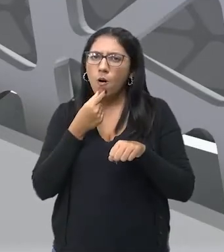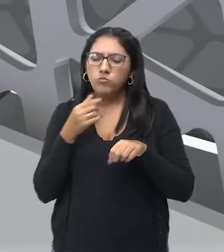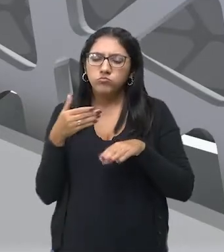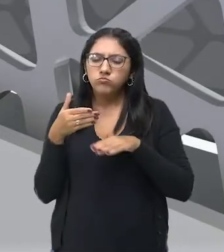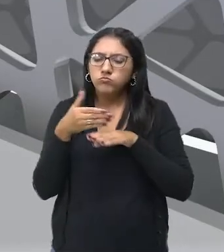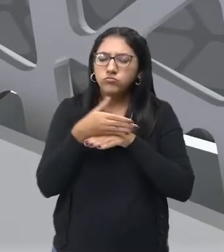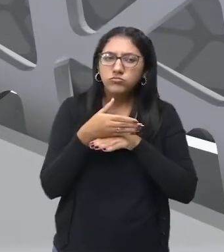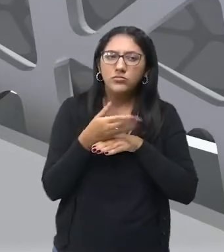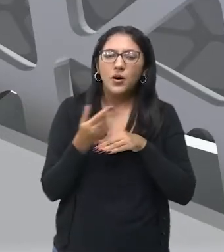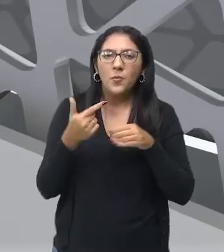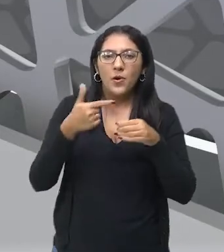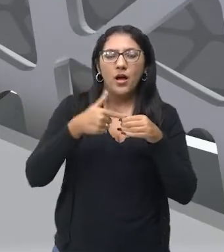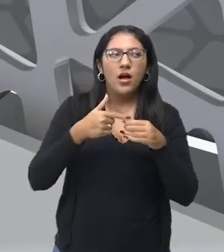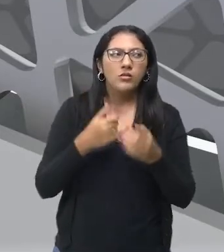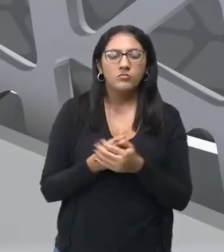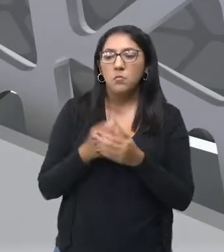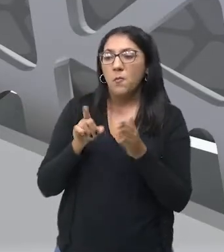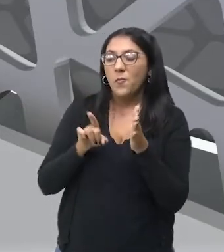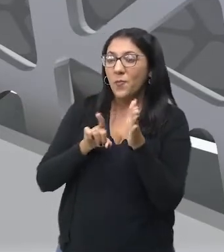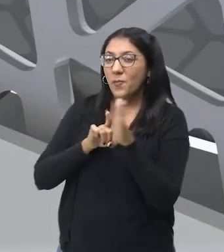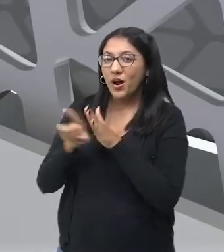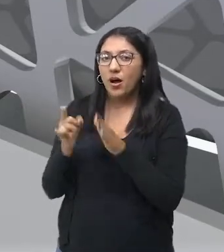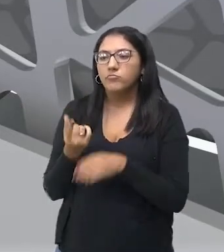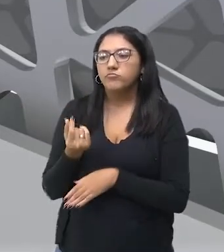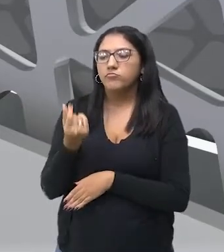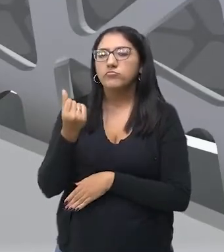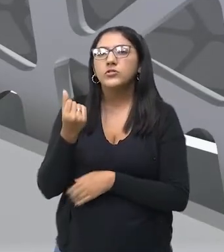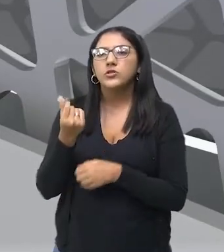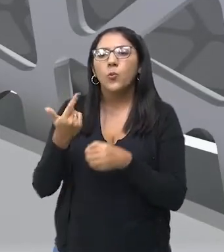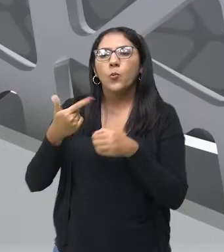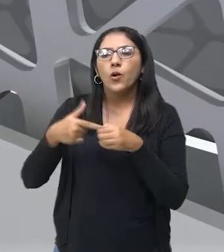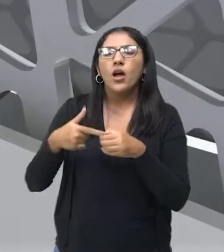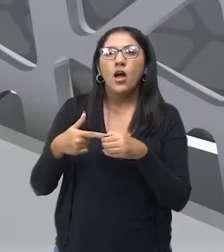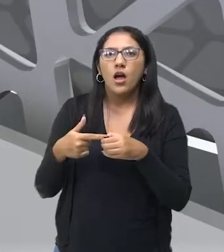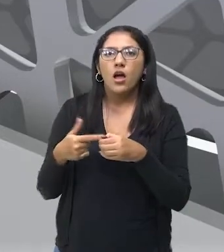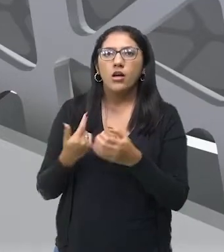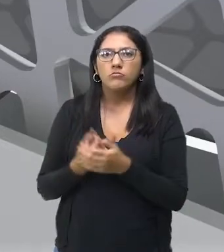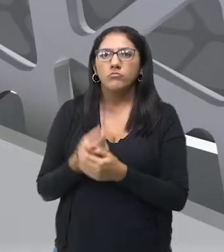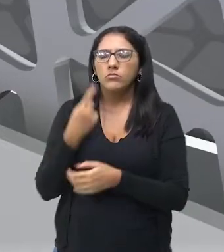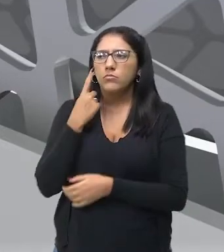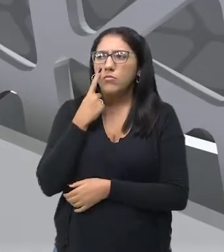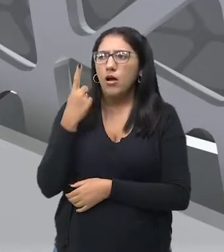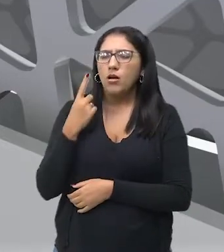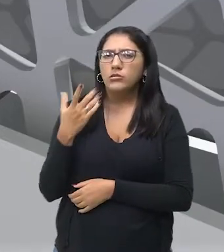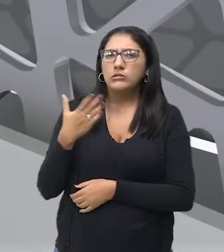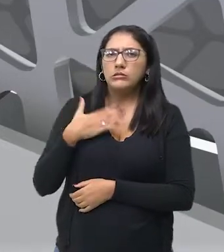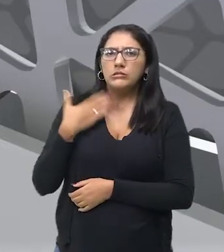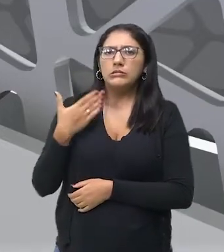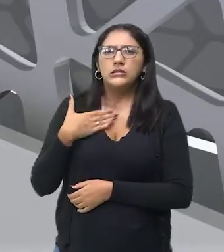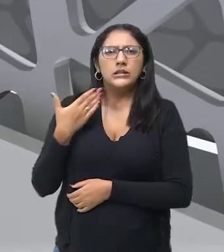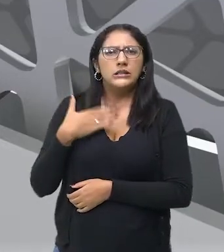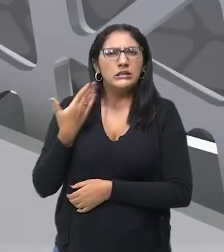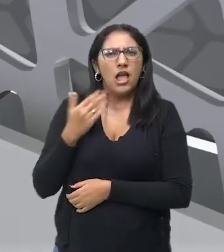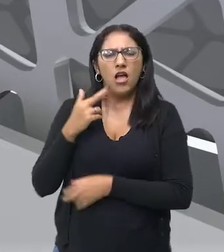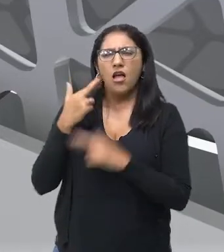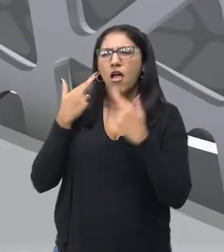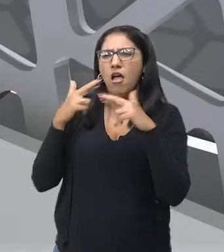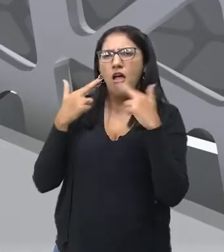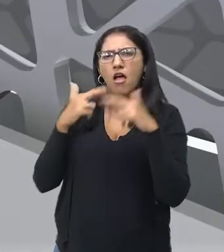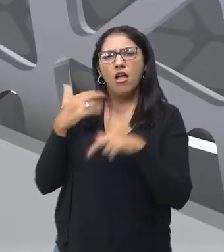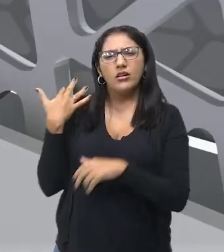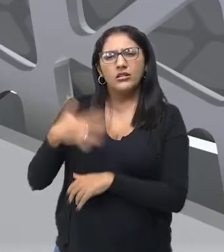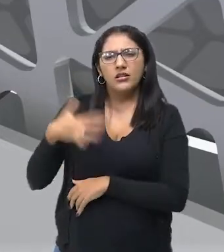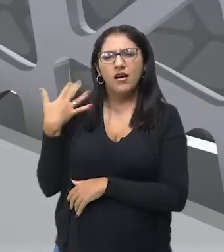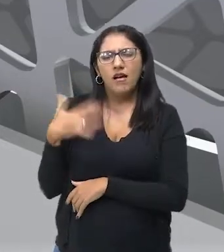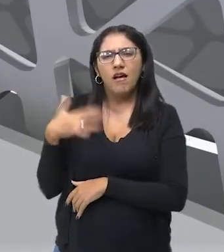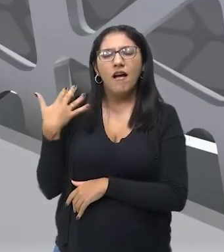ao posto, pergunta pelo preço do combustível ali e acaba se queixando do